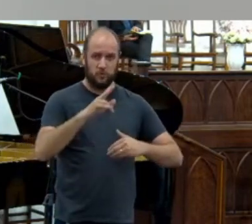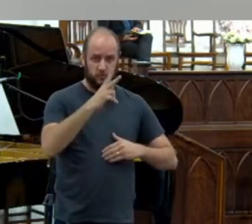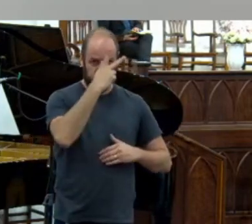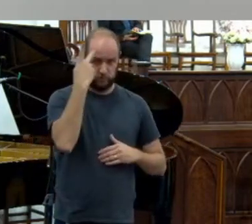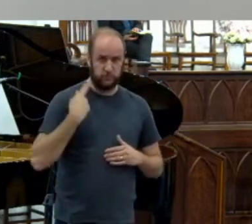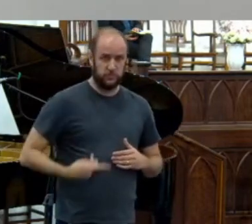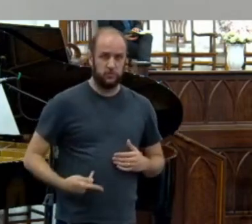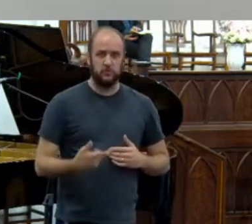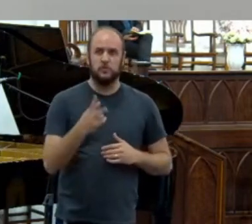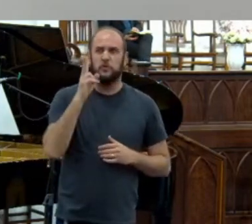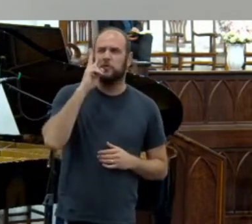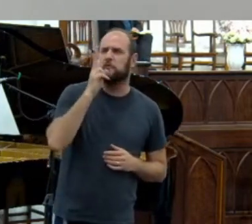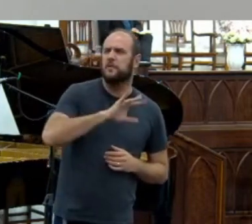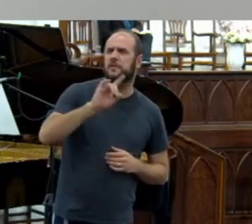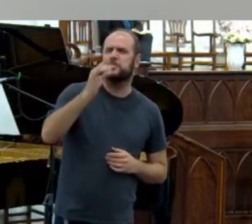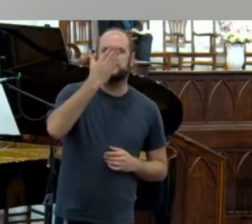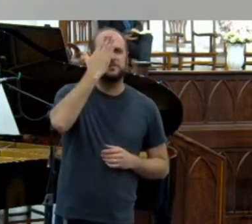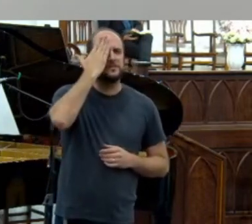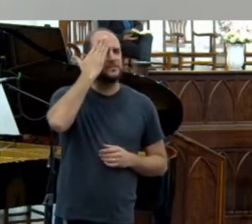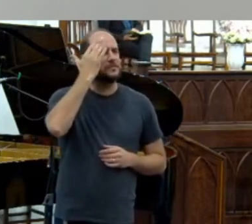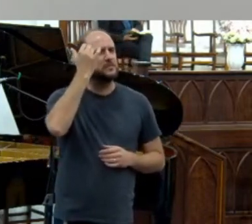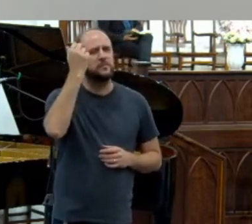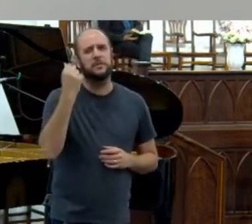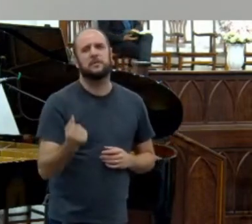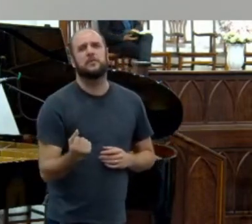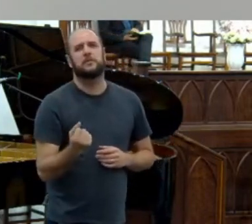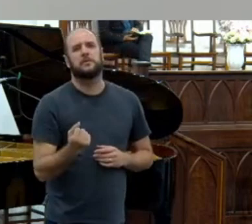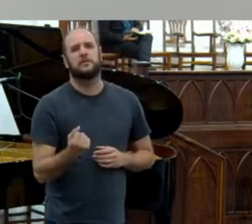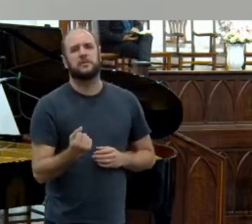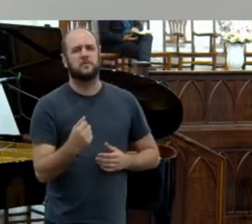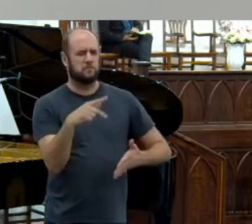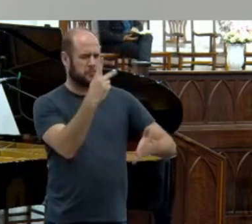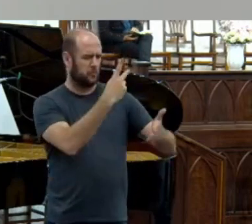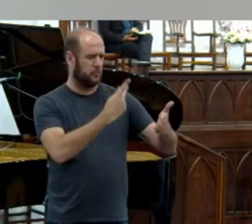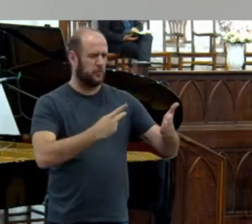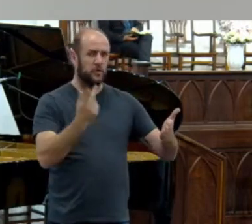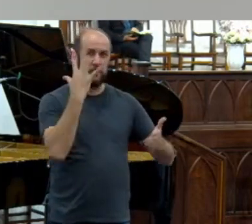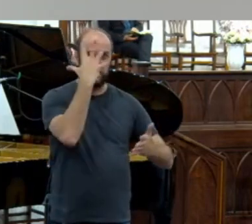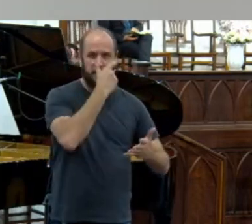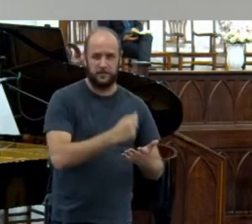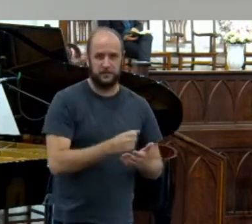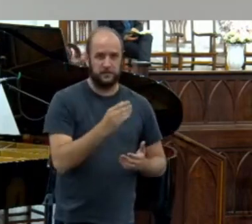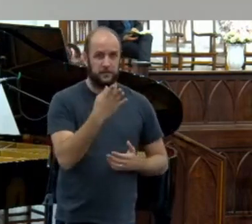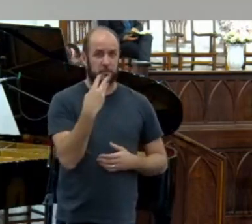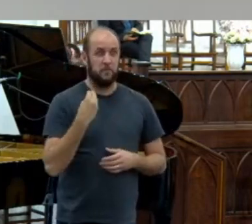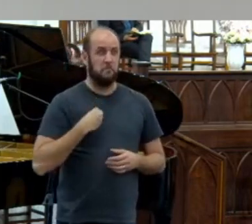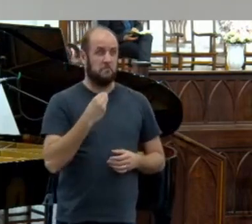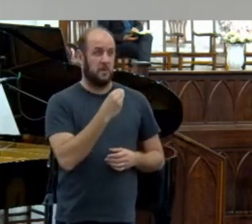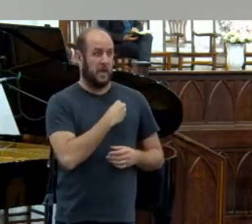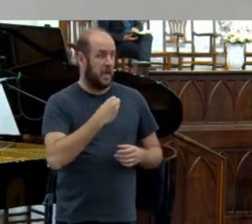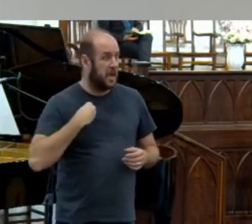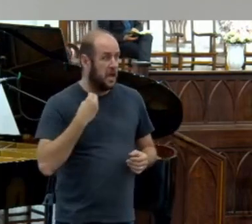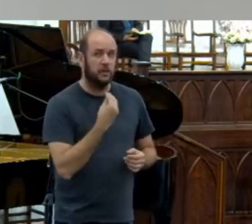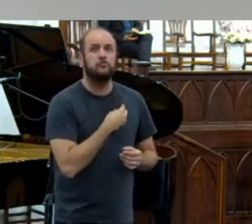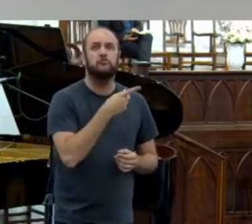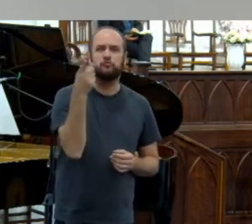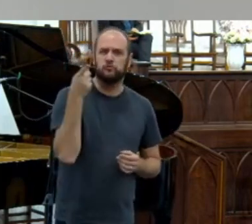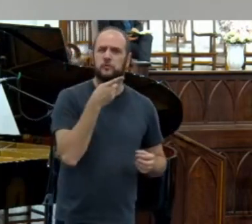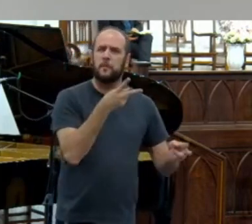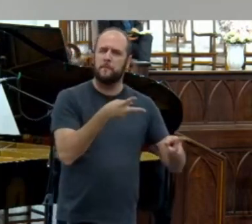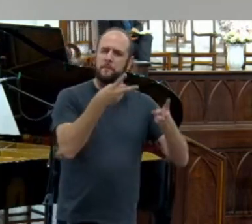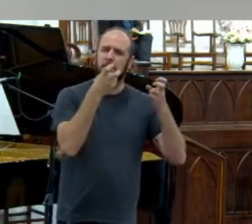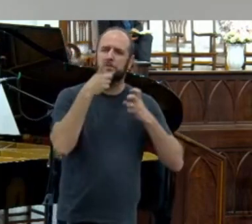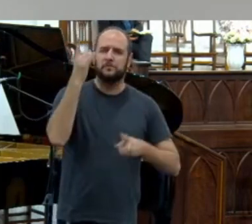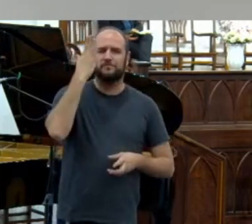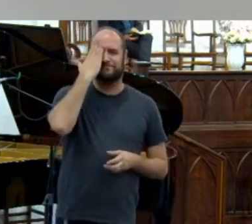podemos ver a sabedoria e o senso estético de Deus. Se você é médico, você pode perceber quão